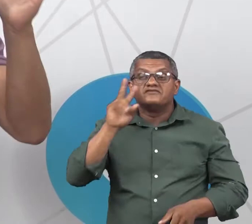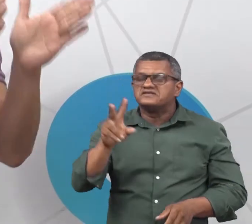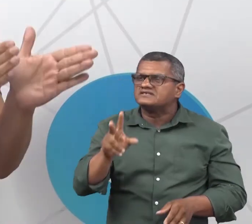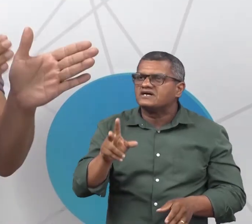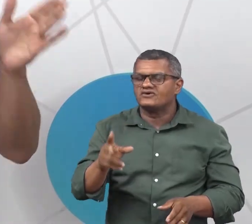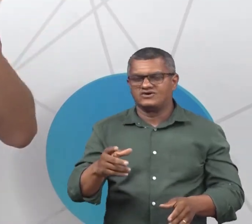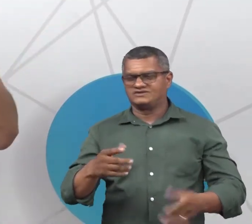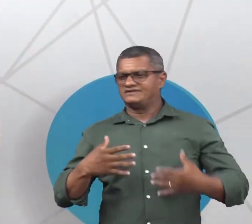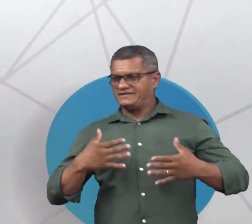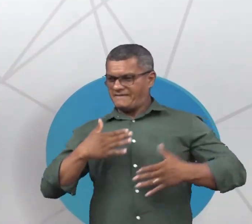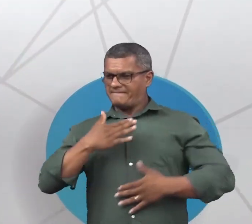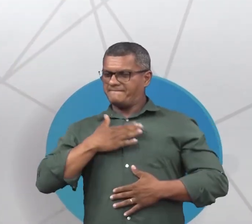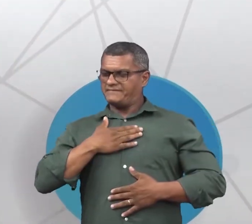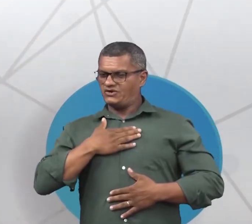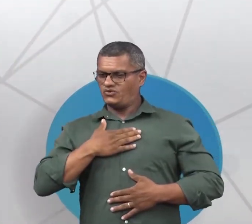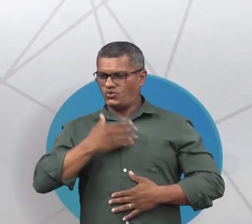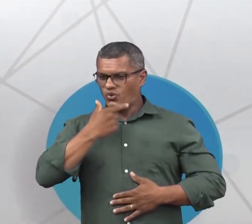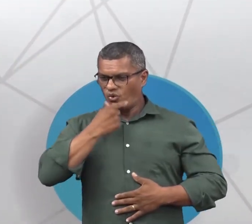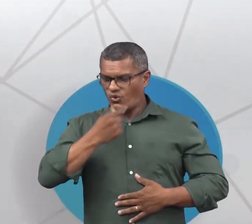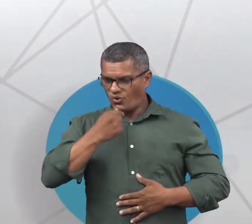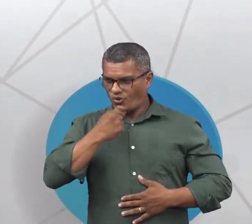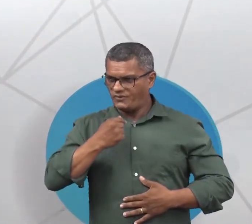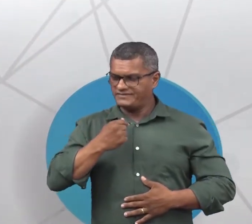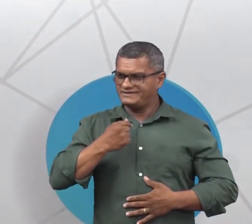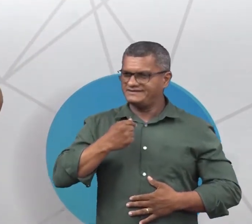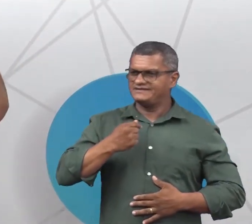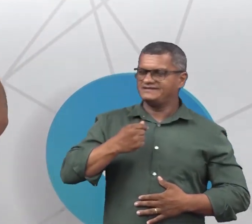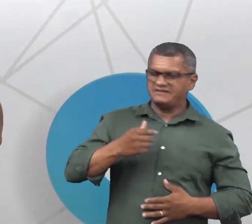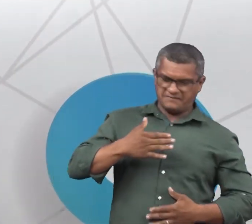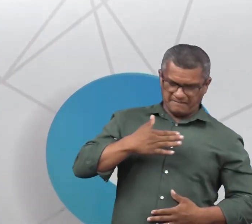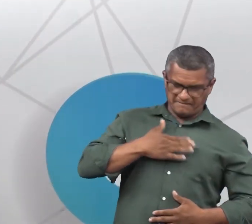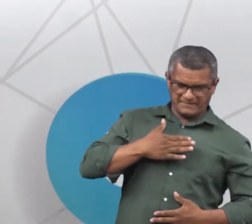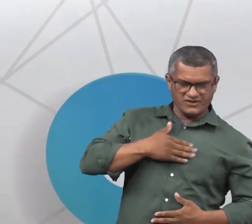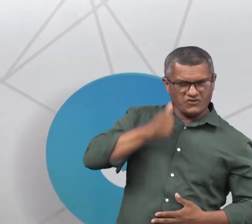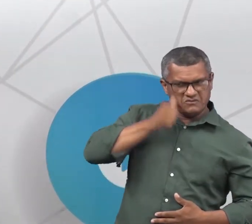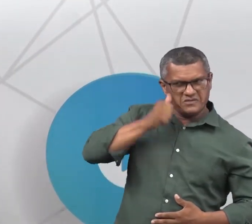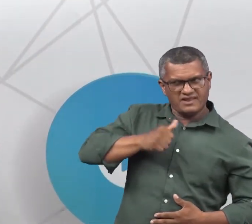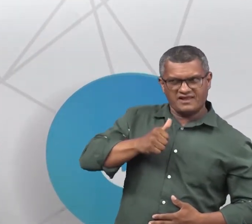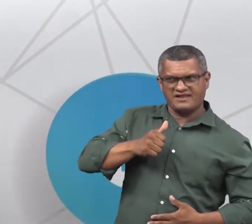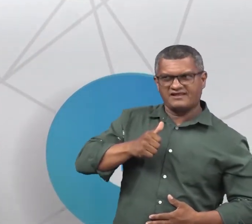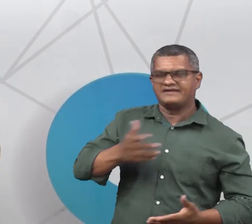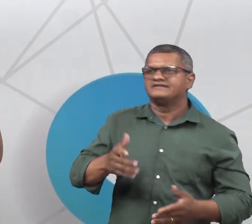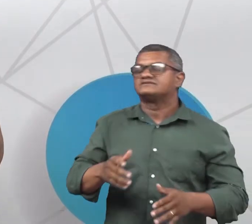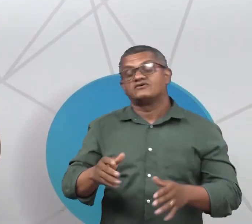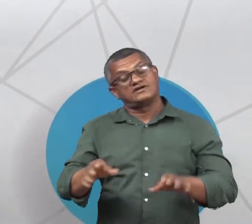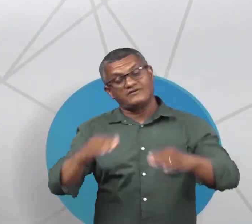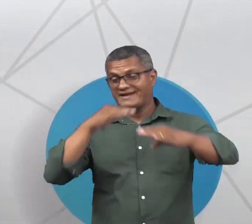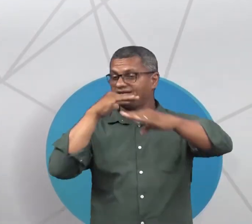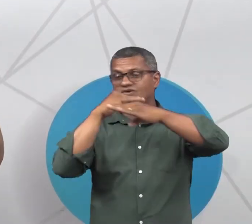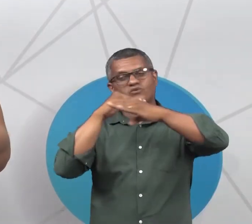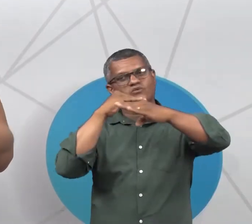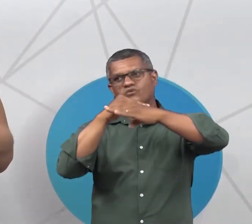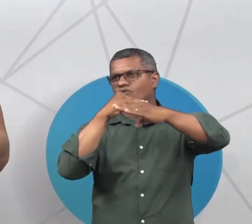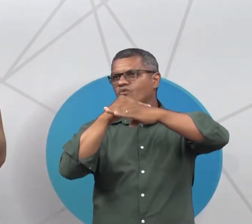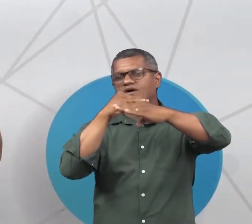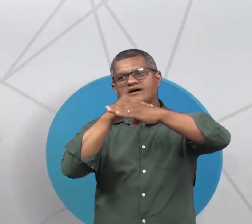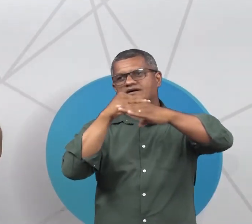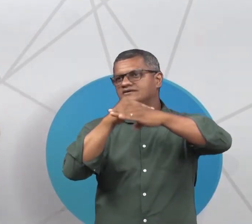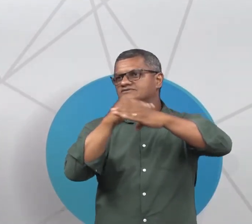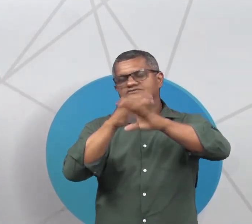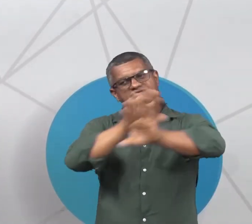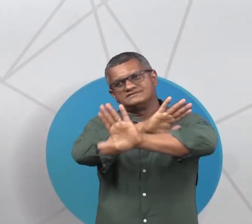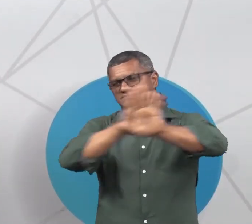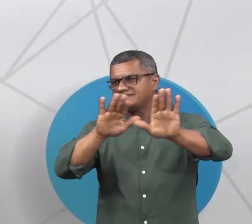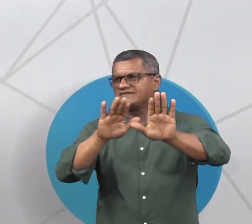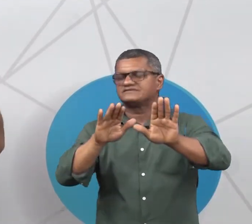coisa de homem, coisa de mulher. A igualdade de gênero acaba eliminando todas